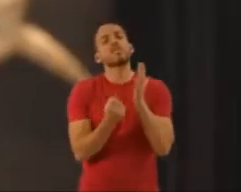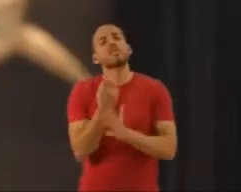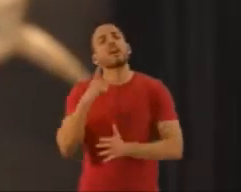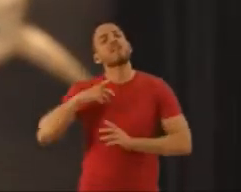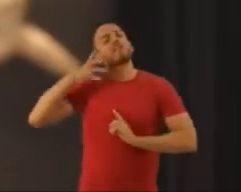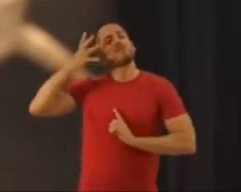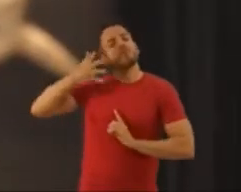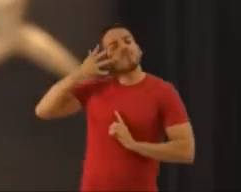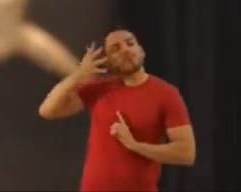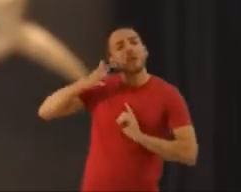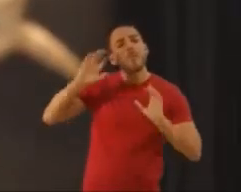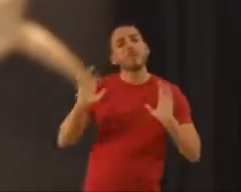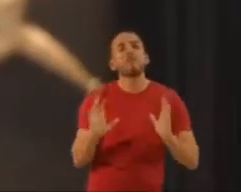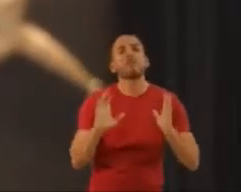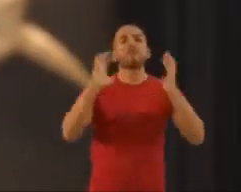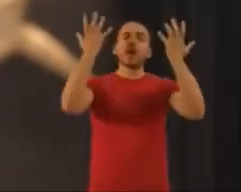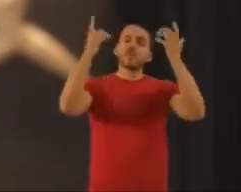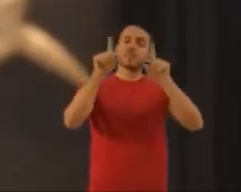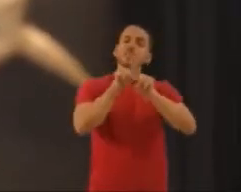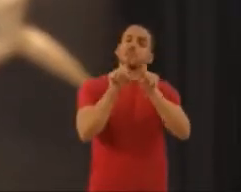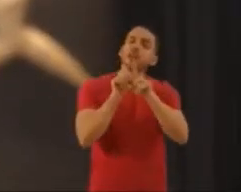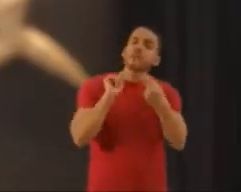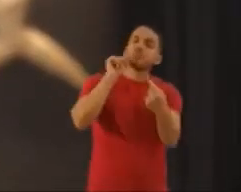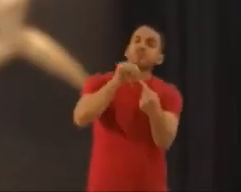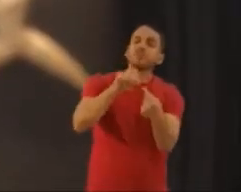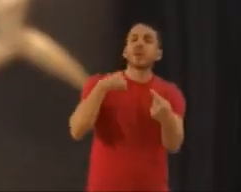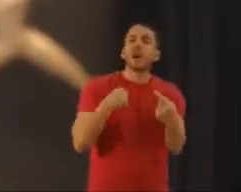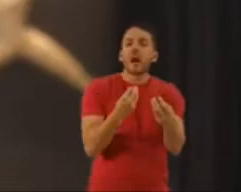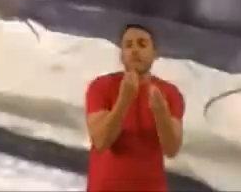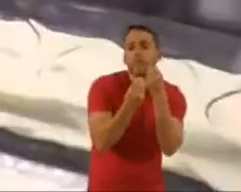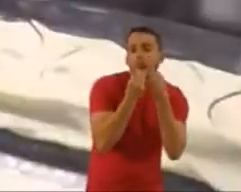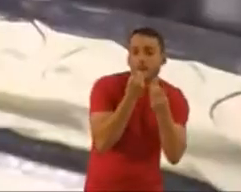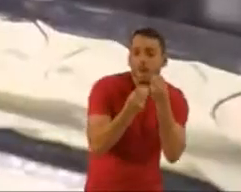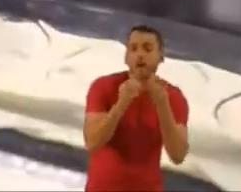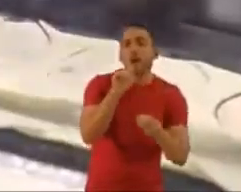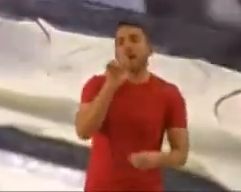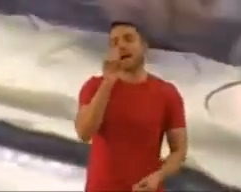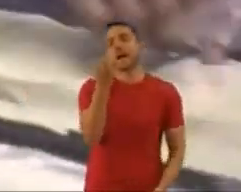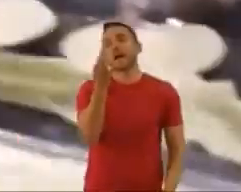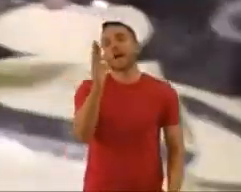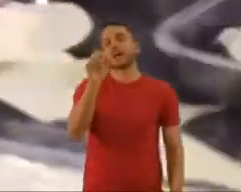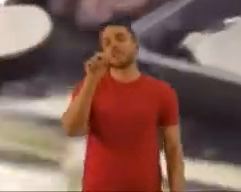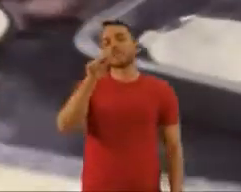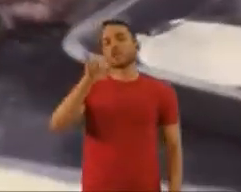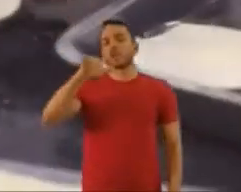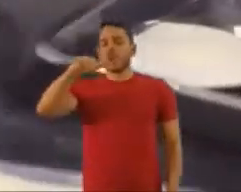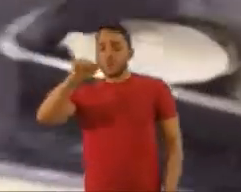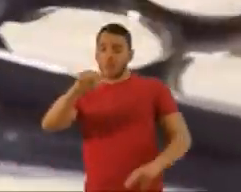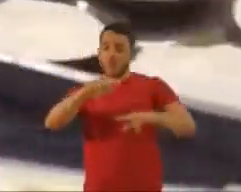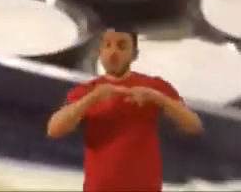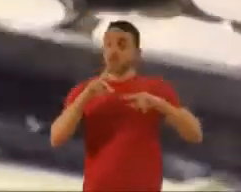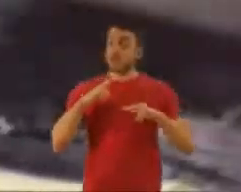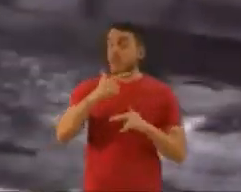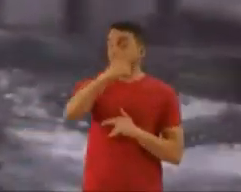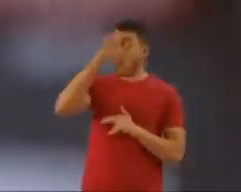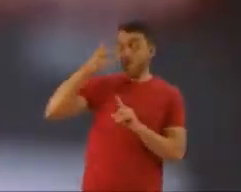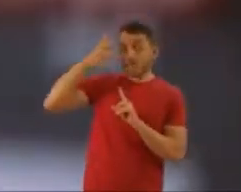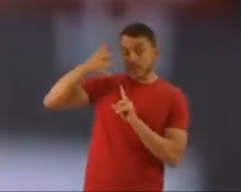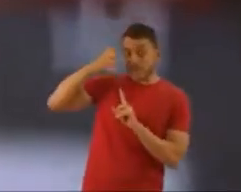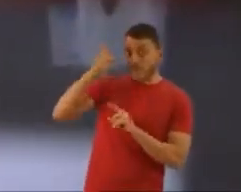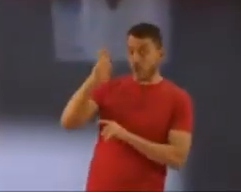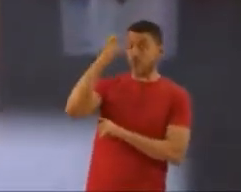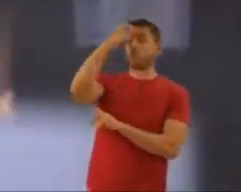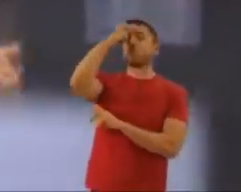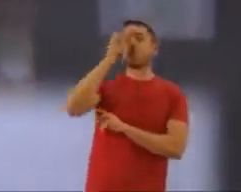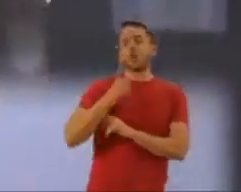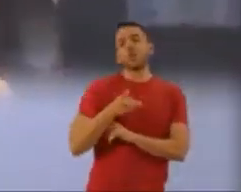ligados à gastronomia, nós fomentamos outros eventos que acontecem na área cultural, para que esses eventos continuem acontecendo